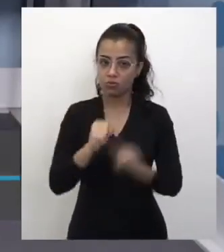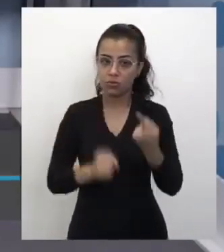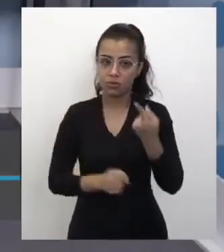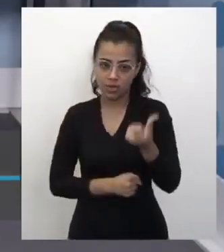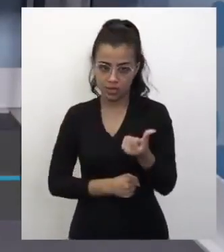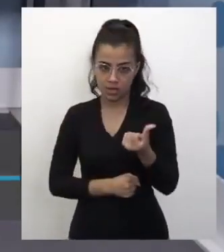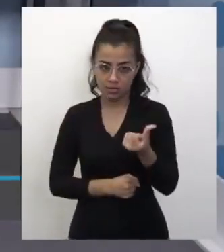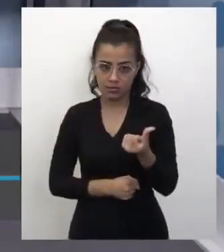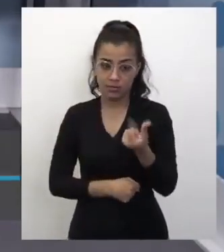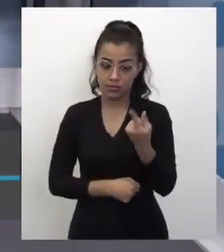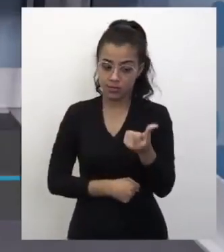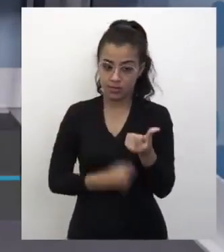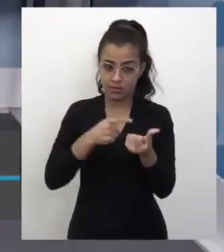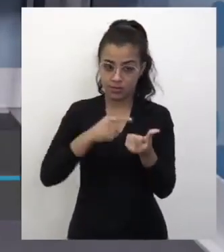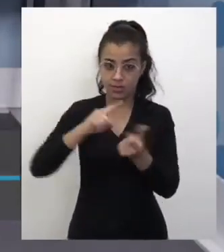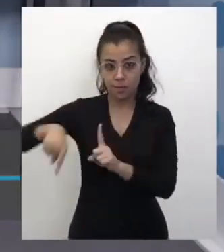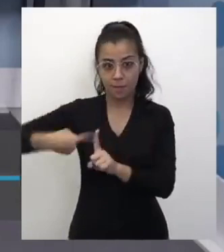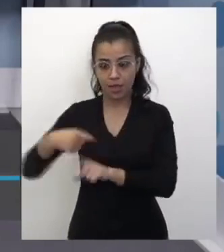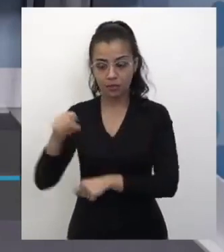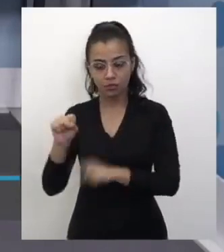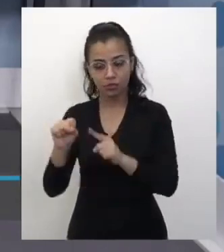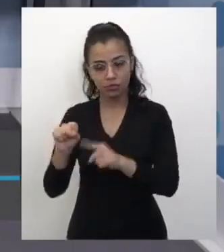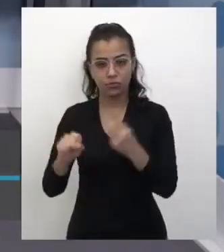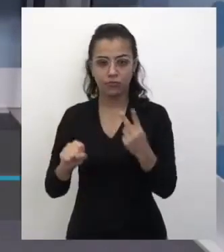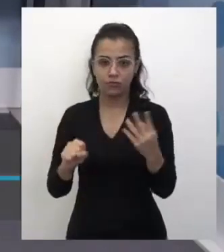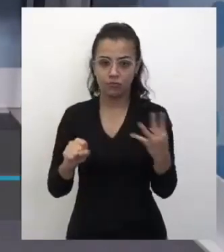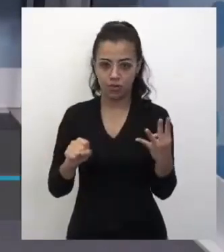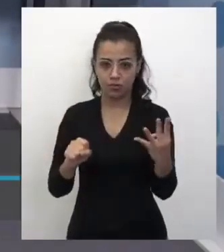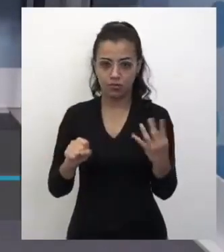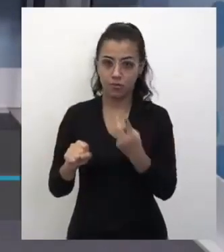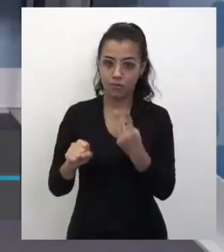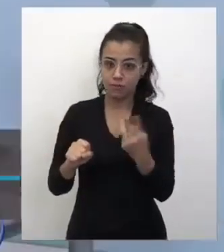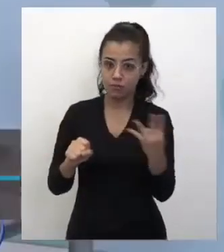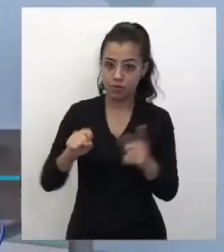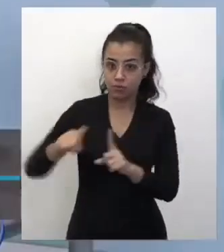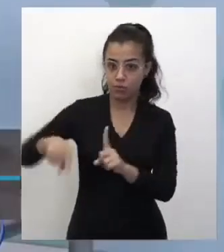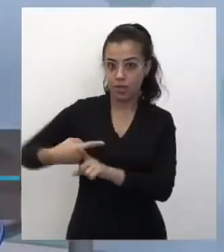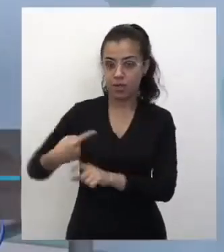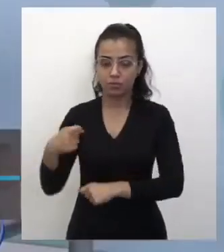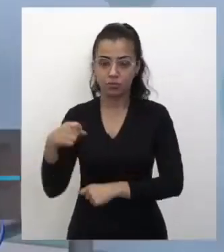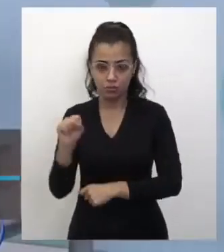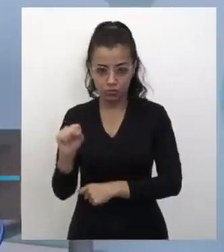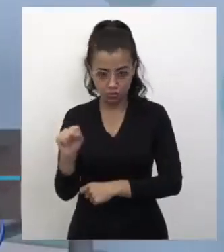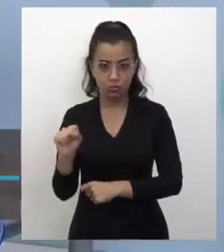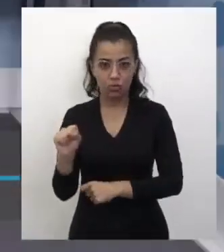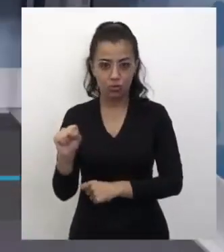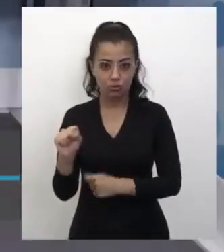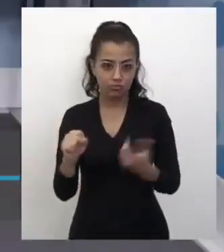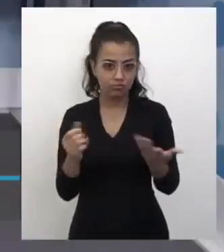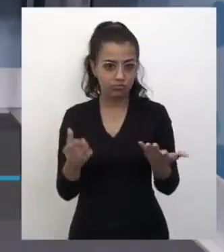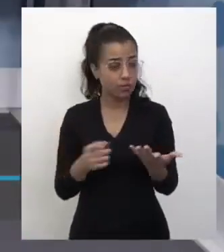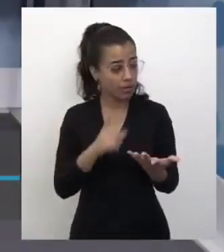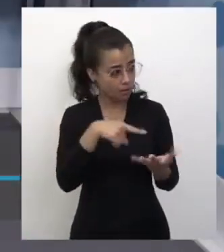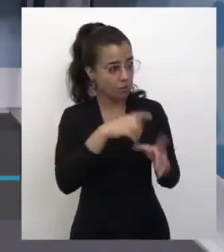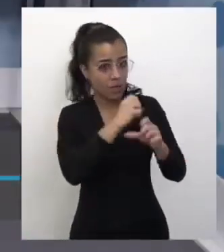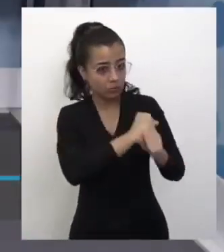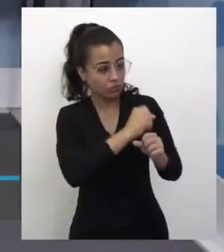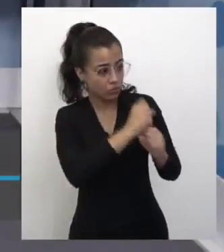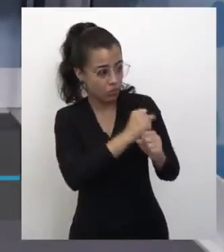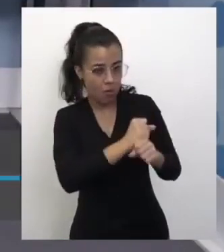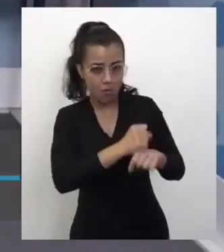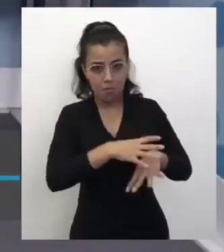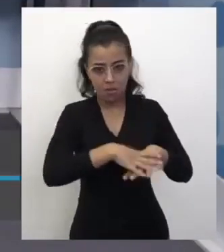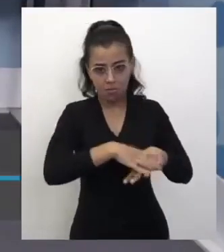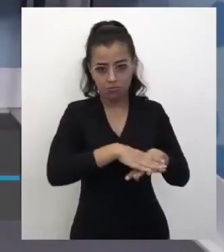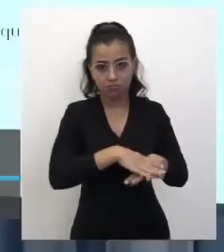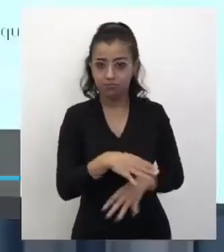com mais 8, 24 e assim por diante, beleza? Você sabe que a tabuada, na realidade, é uma soma, né? Sim, não deixa de ser, não né? Não deixa de ser. Isso